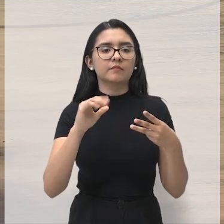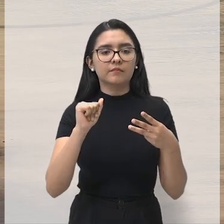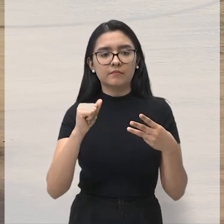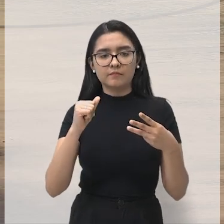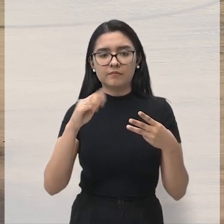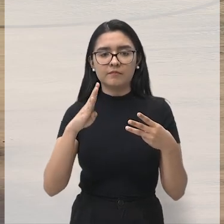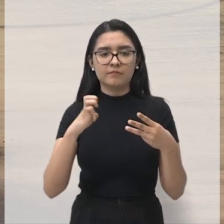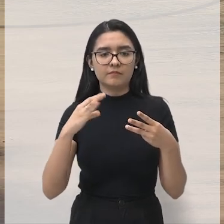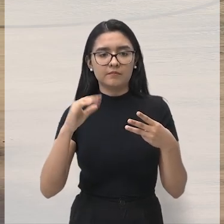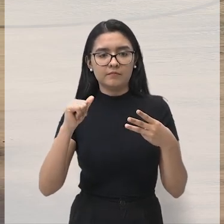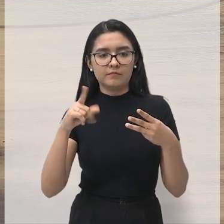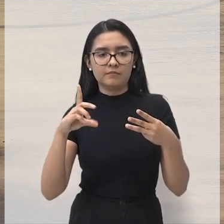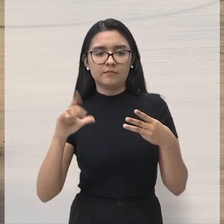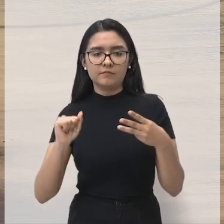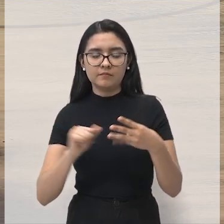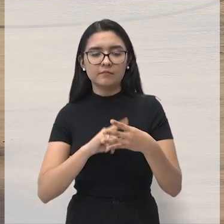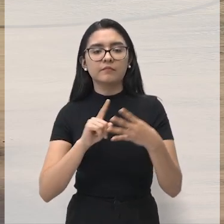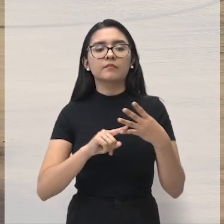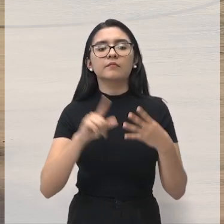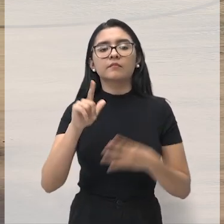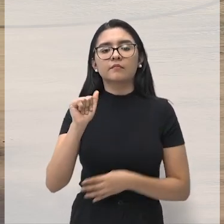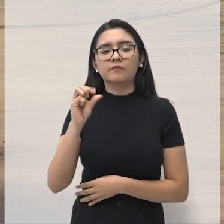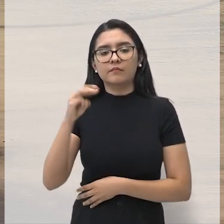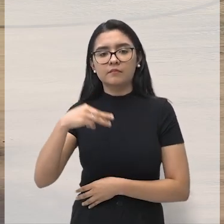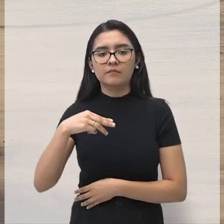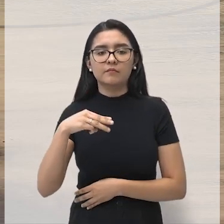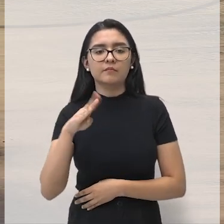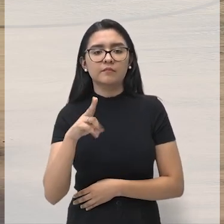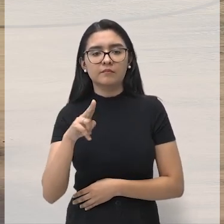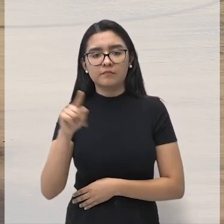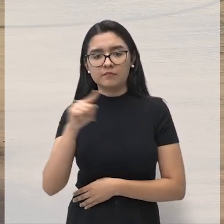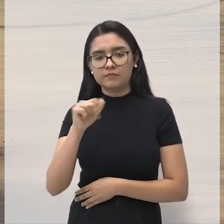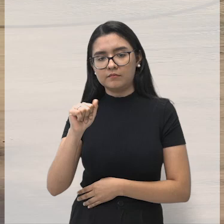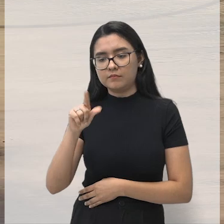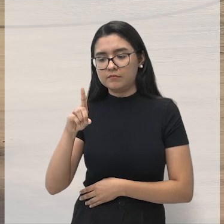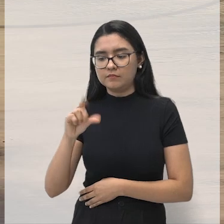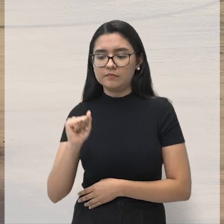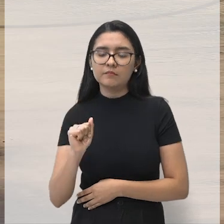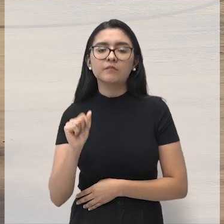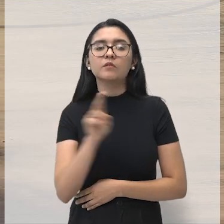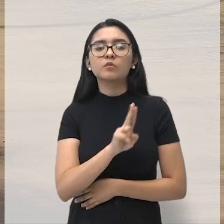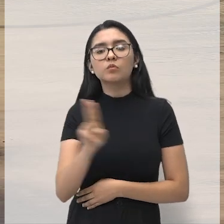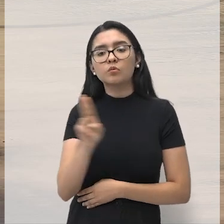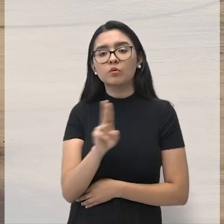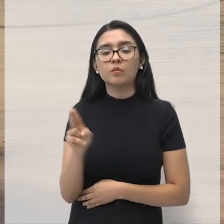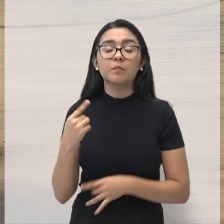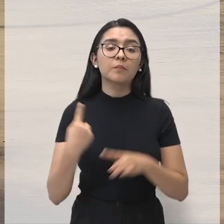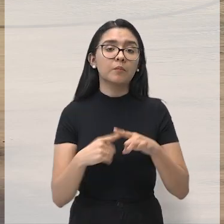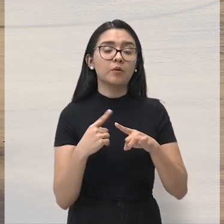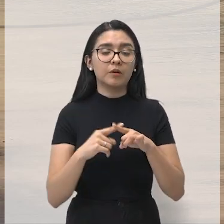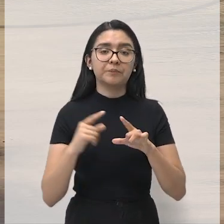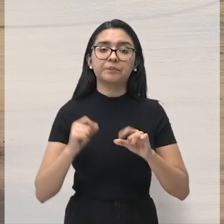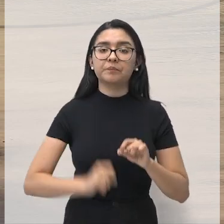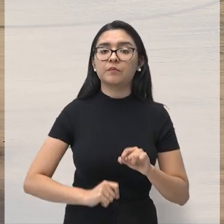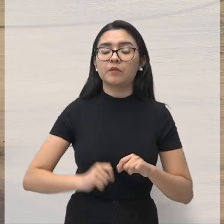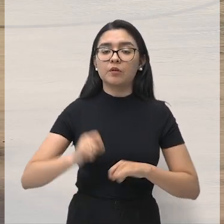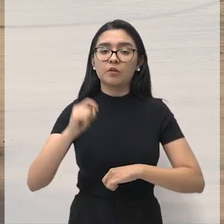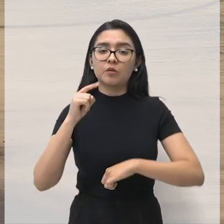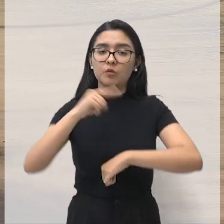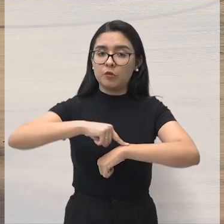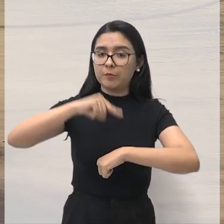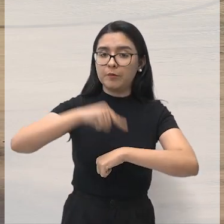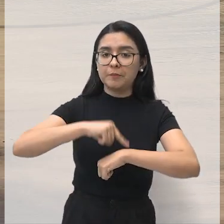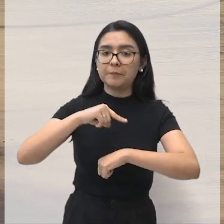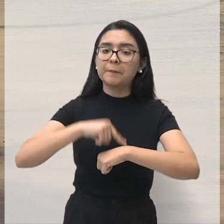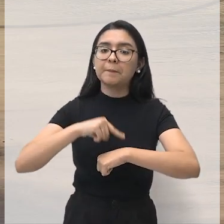Vocês lembram? Vou dar uma dica. Ela leva esse nome lambuzada porque durante as